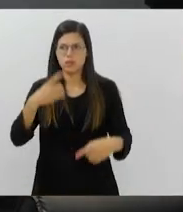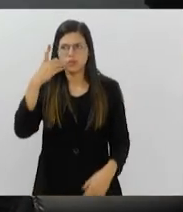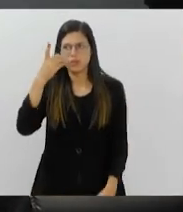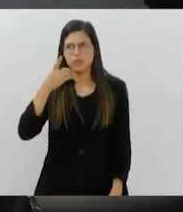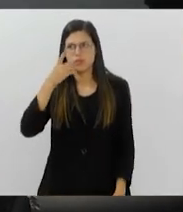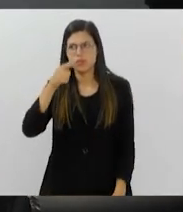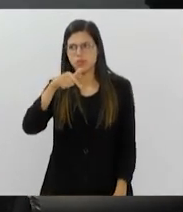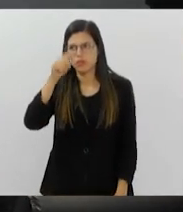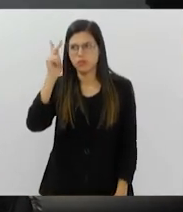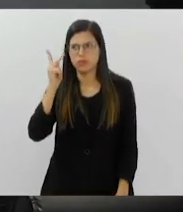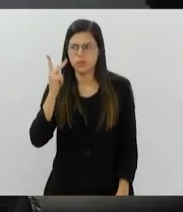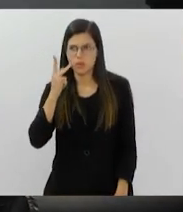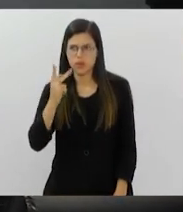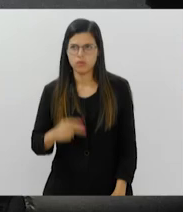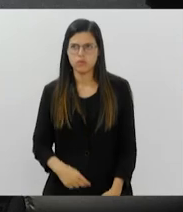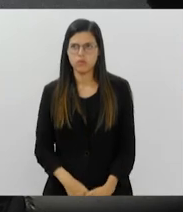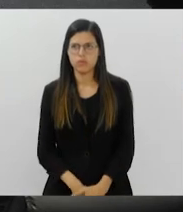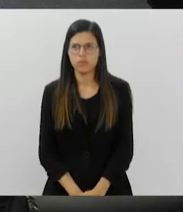Luiz Paulo.